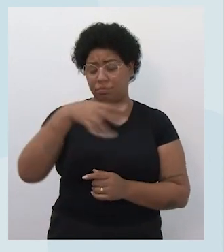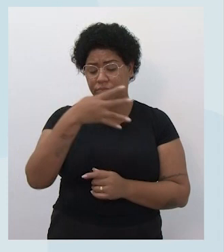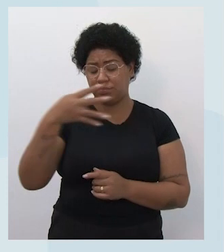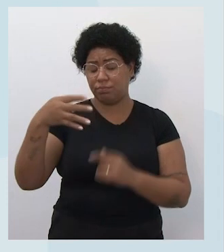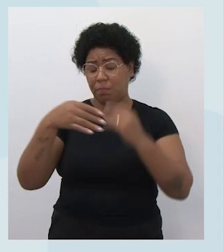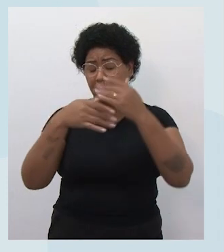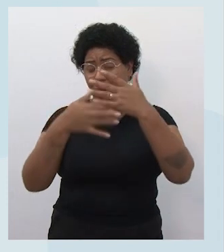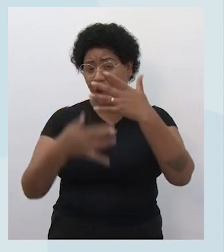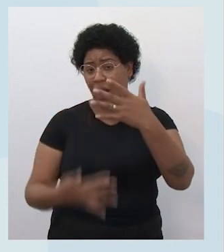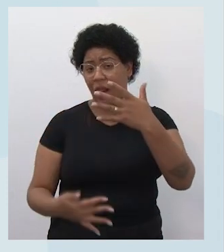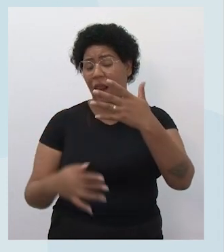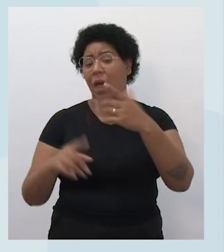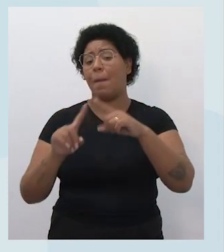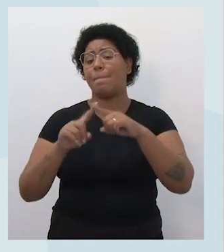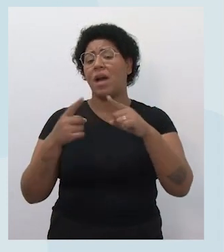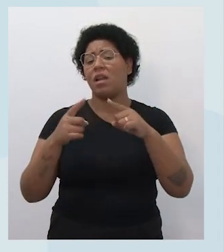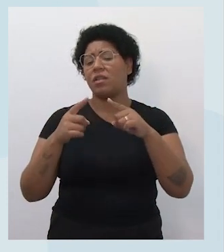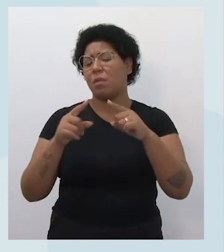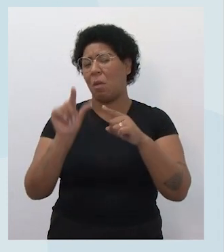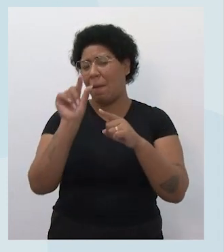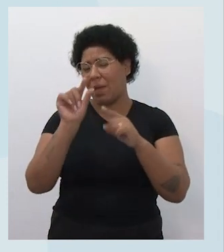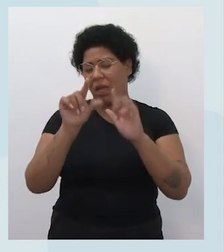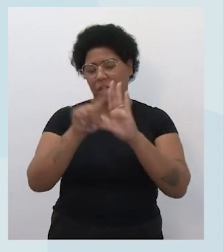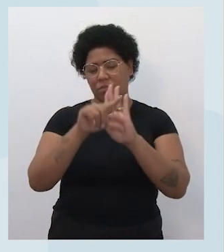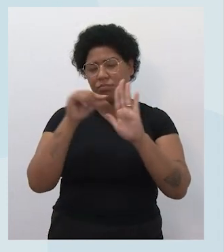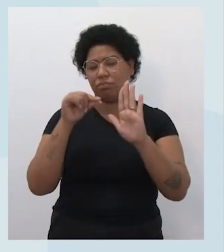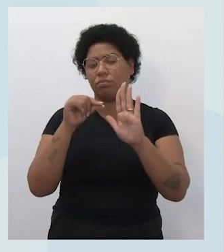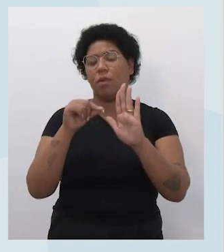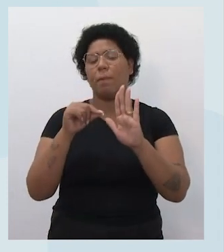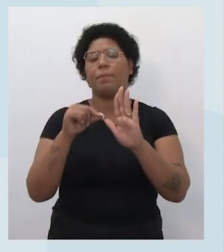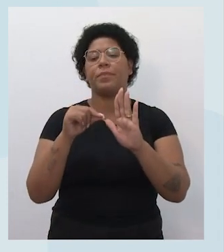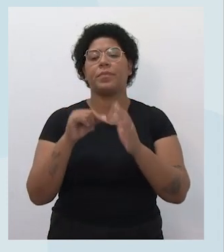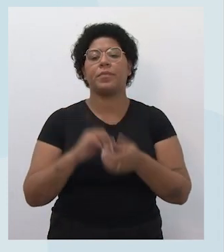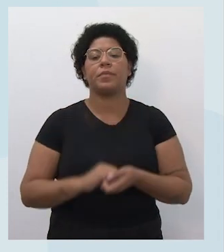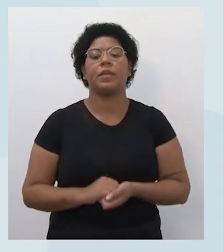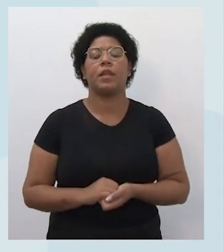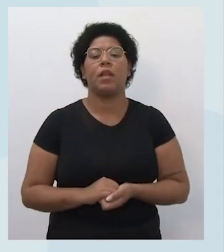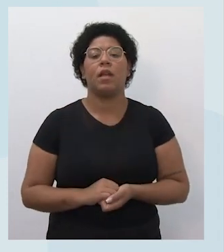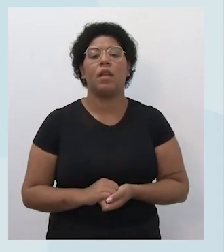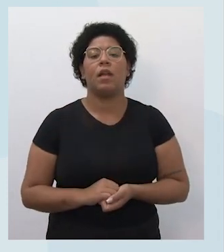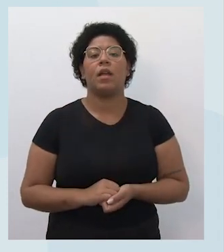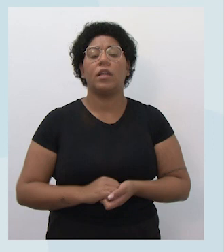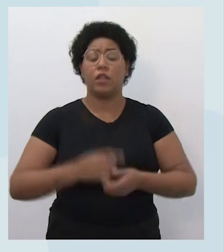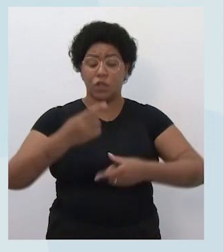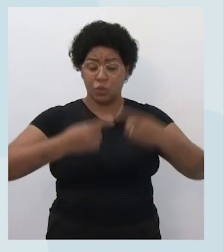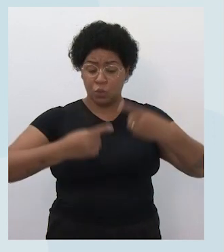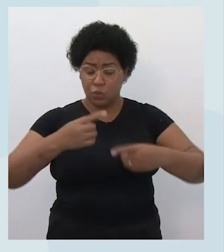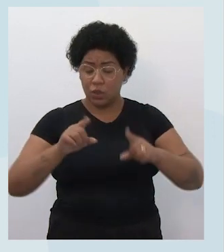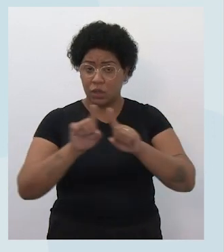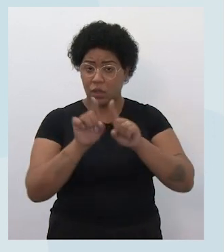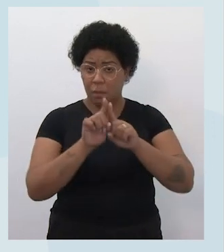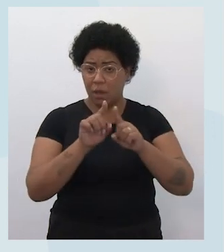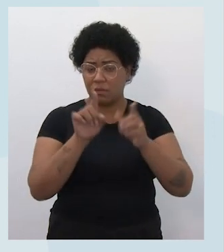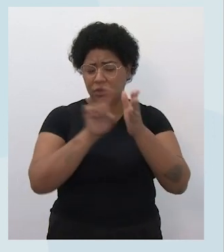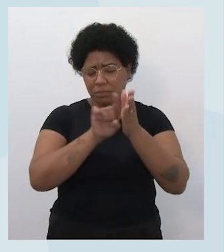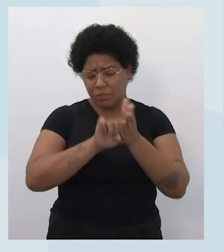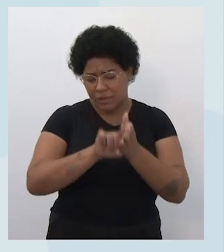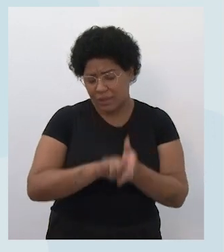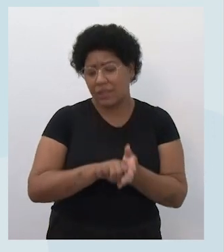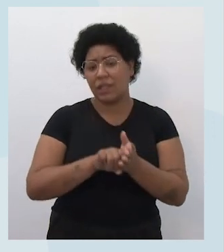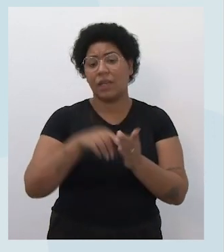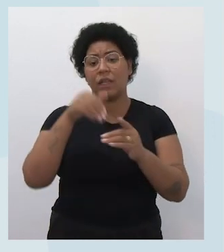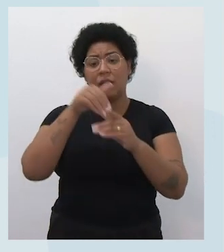é analisar, discutir e escolher o objeto da campanha relacionada à pluralidade cultural brasileira.